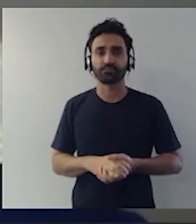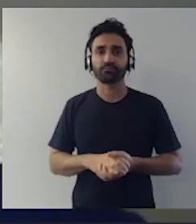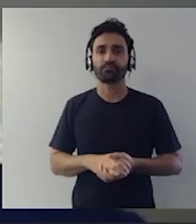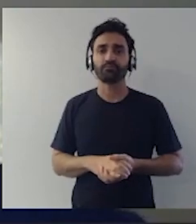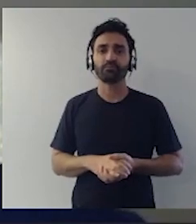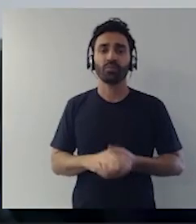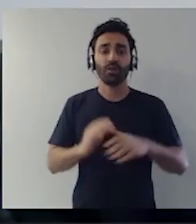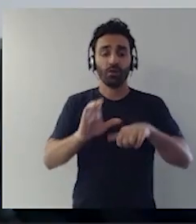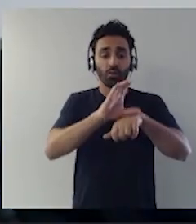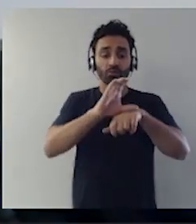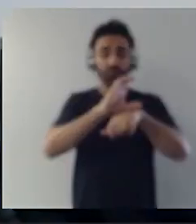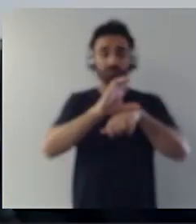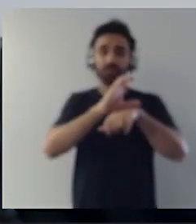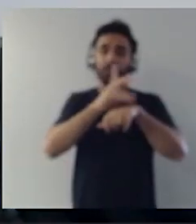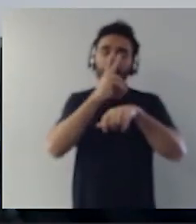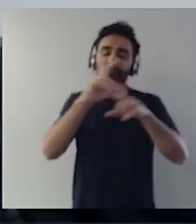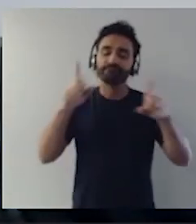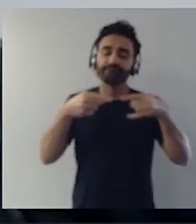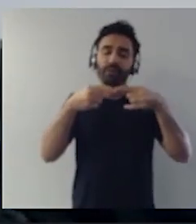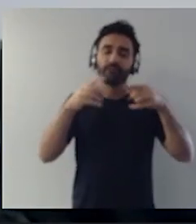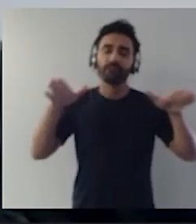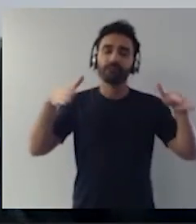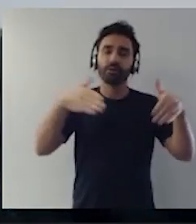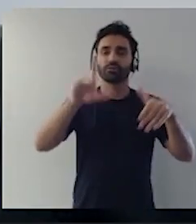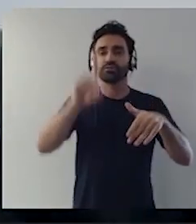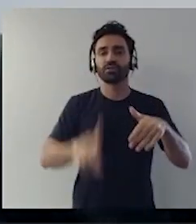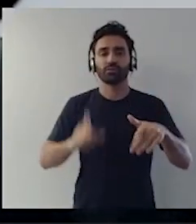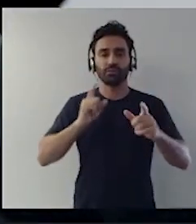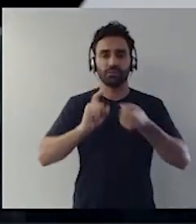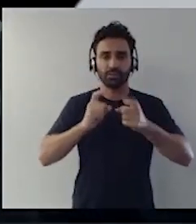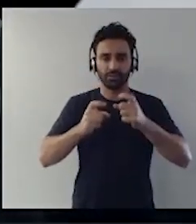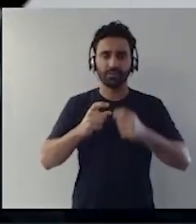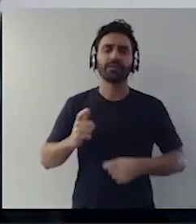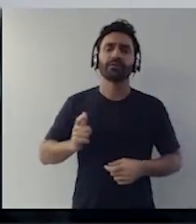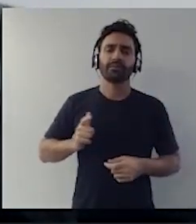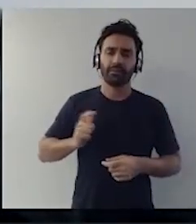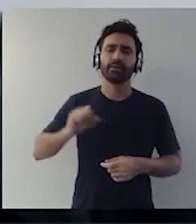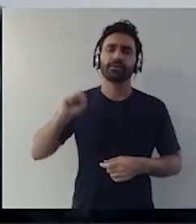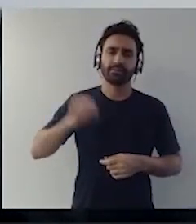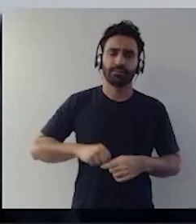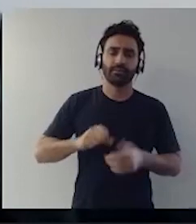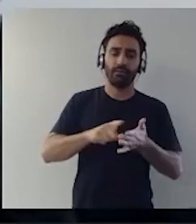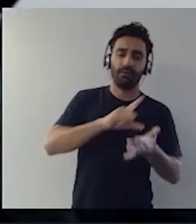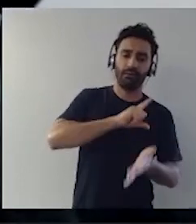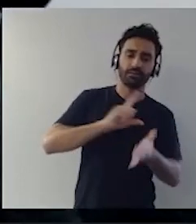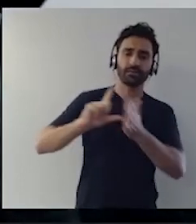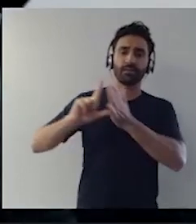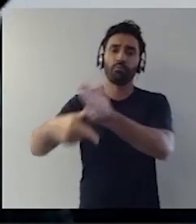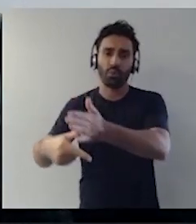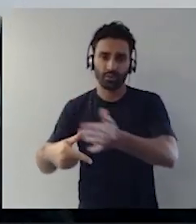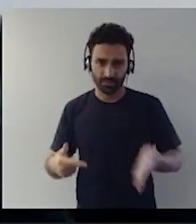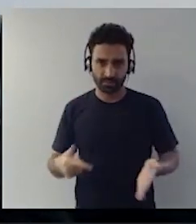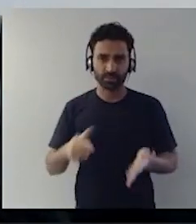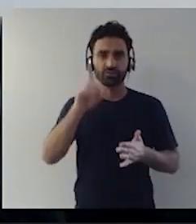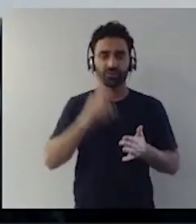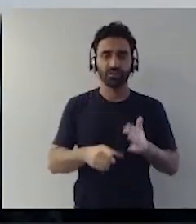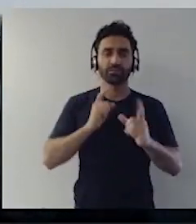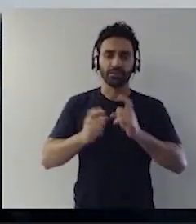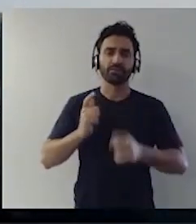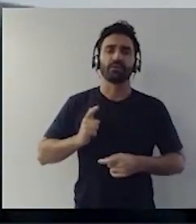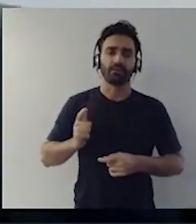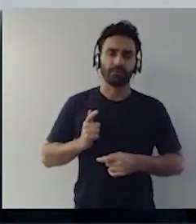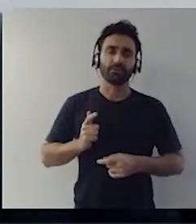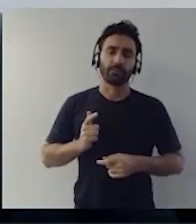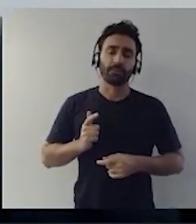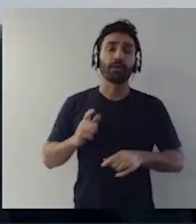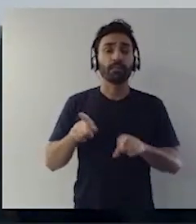da Constituição de 88 para nós debatermos o direito administrativo. Existe, sim, um antes e o depois do direito administrativo pós-Constituição de 88,